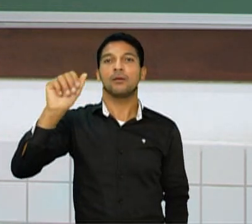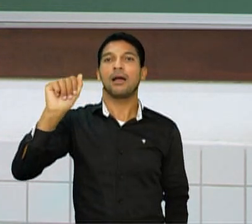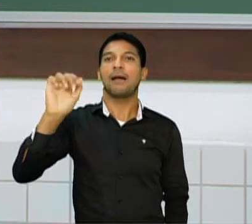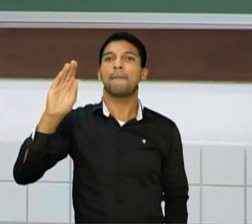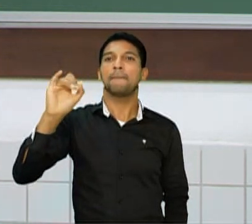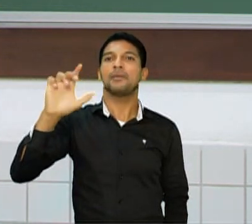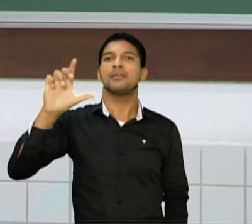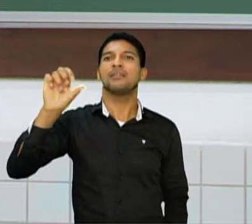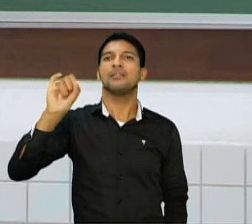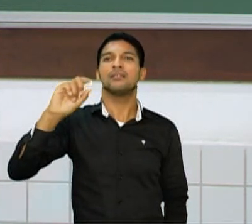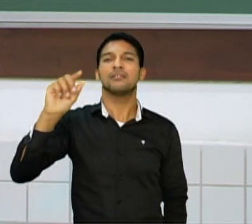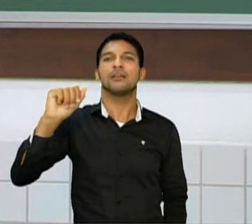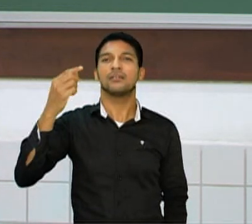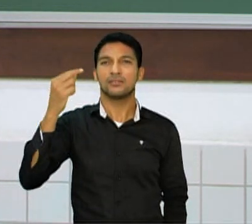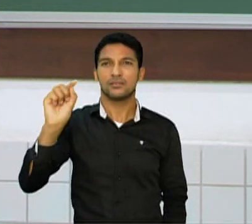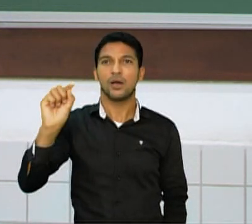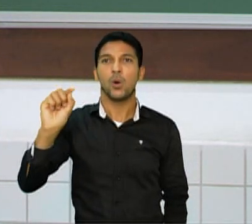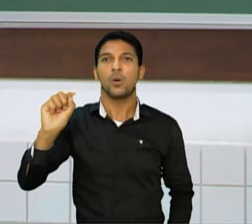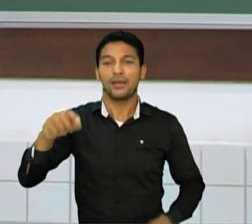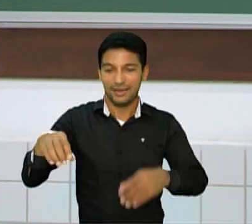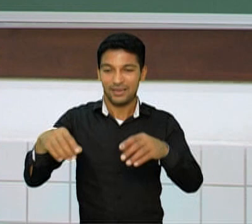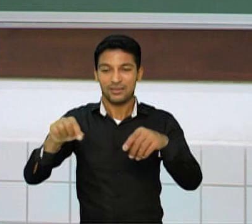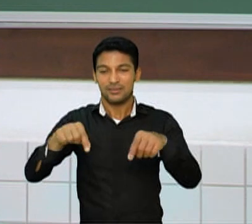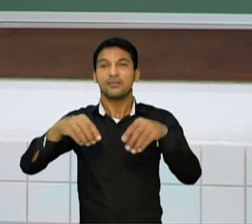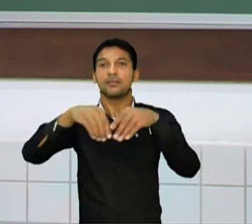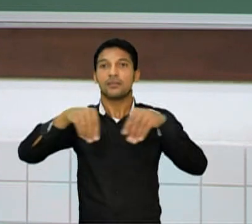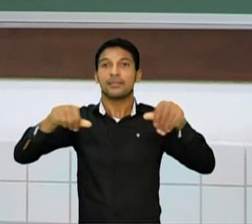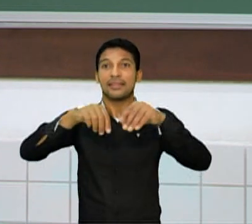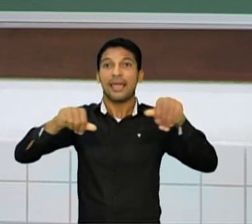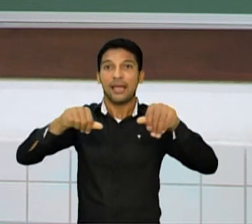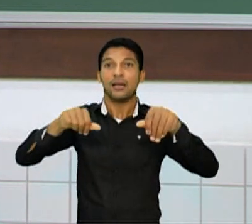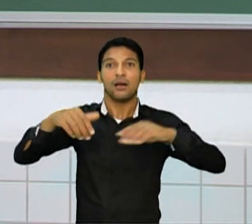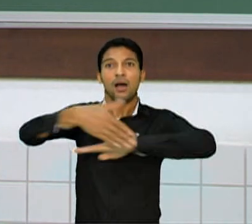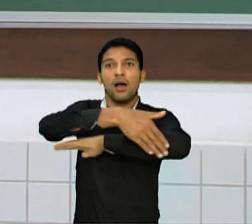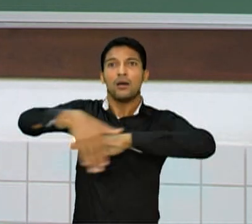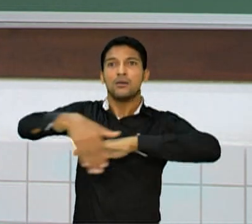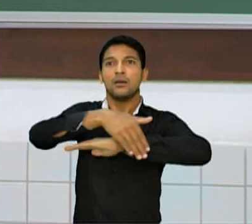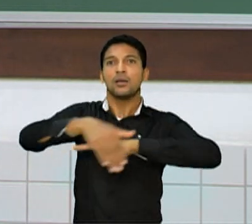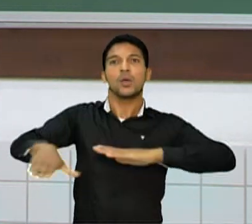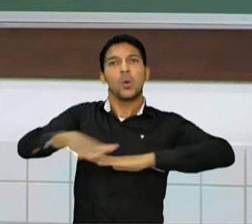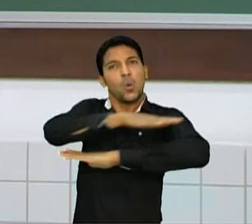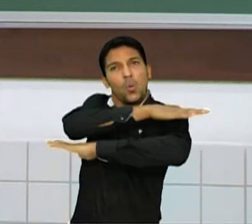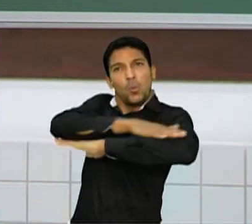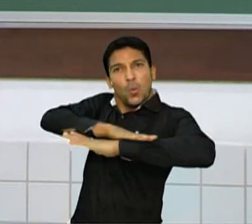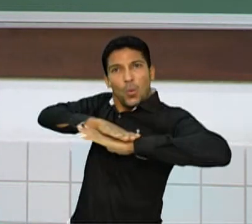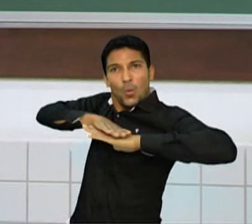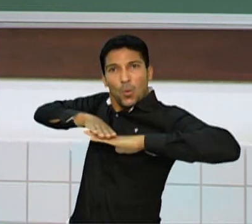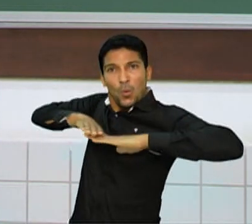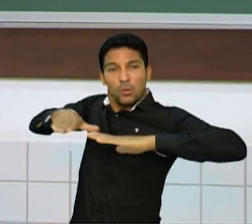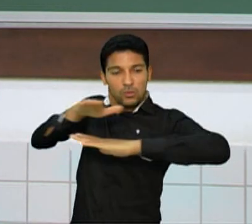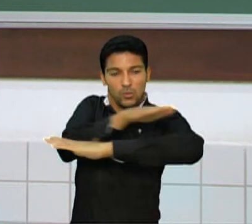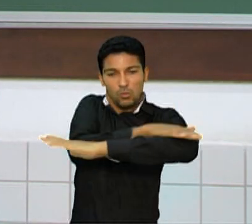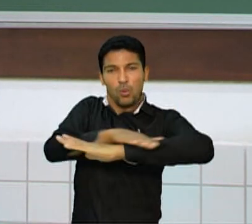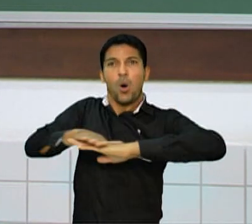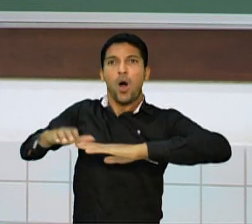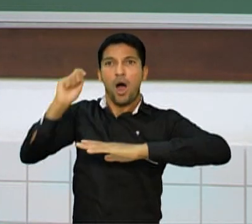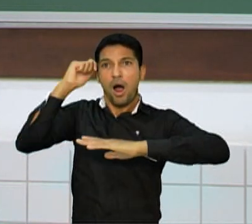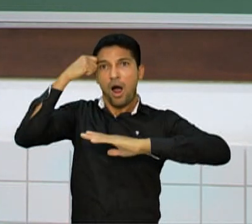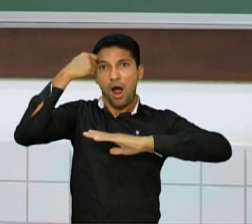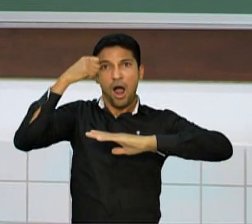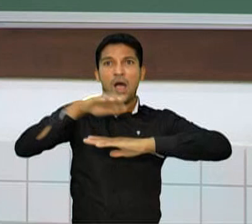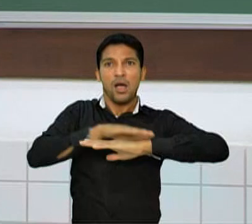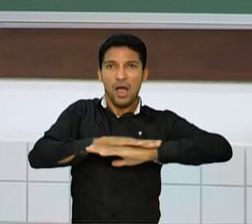E pela construção de vias expressas gerenciando o tráfego terrestre, também é uma coisa que melhora muito